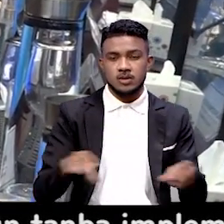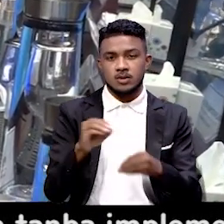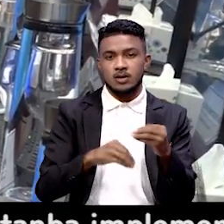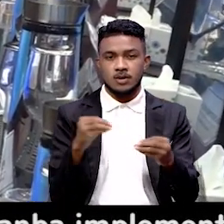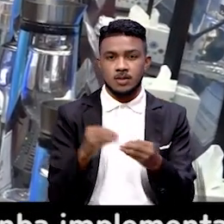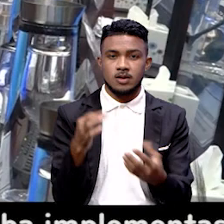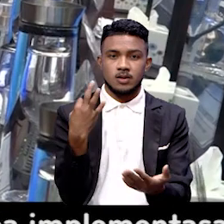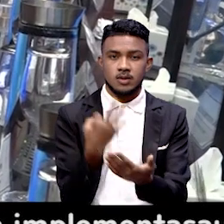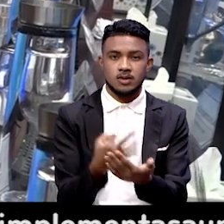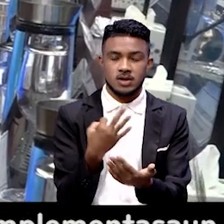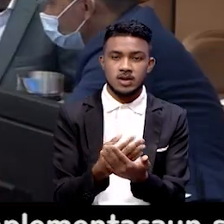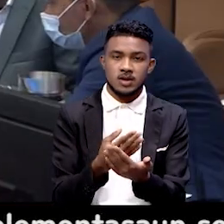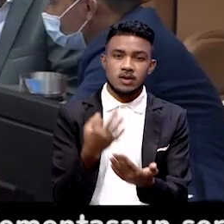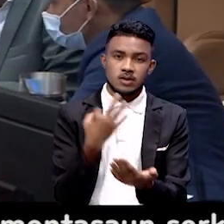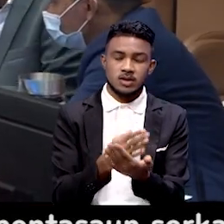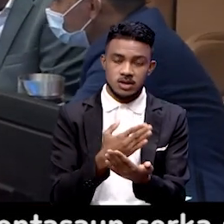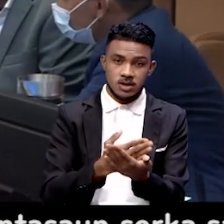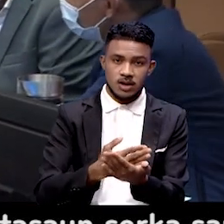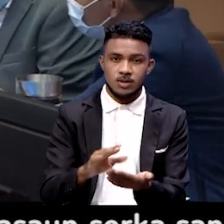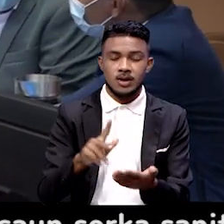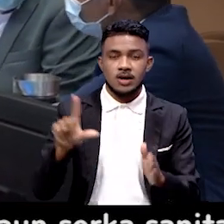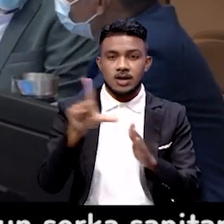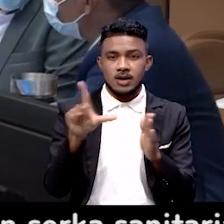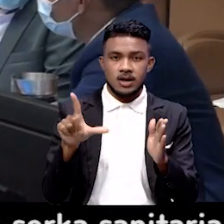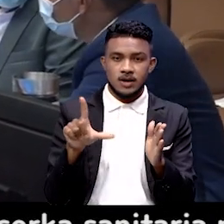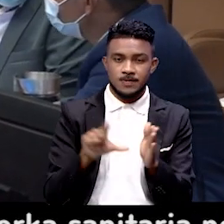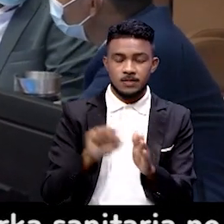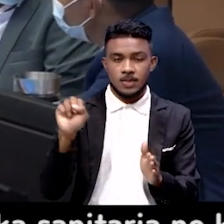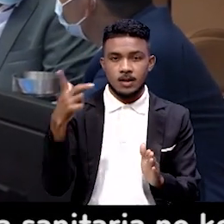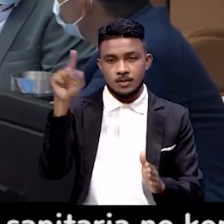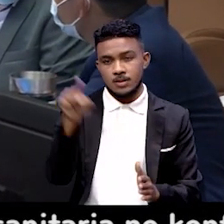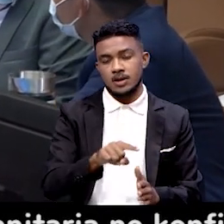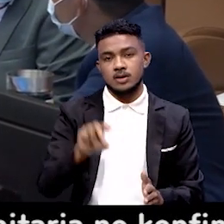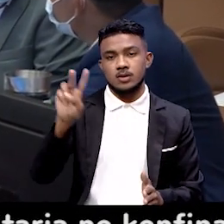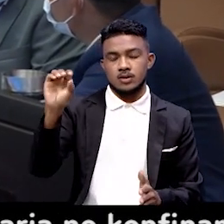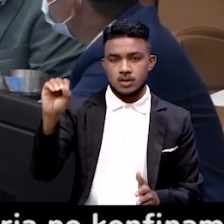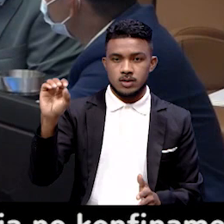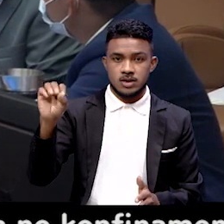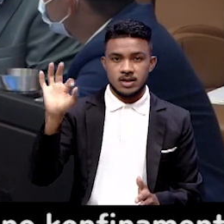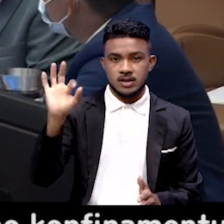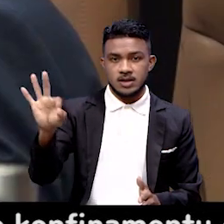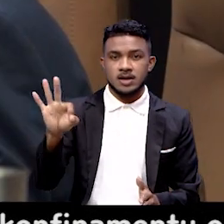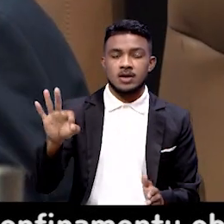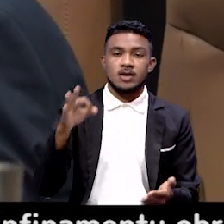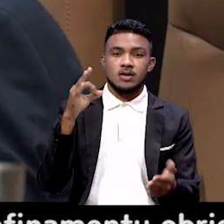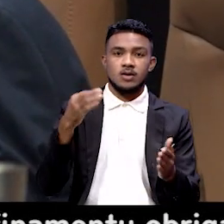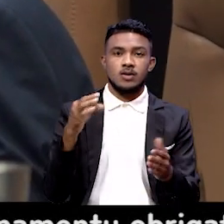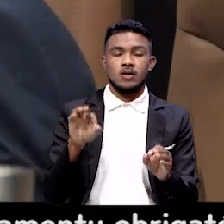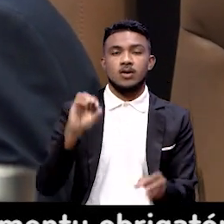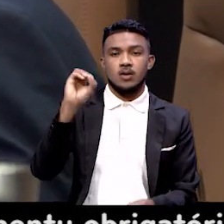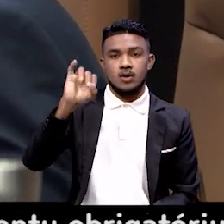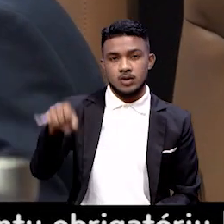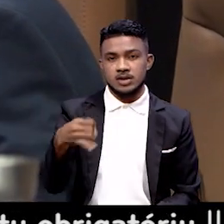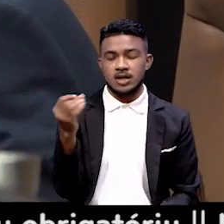Alteração substancial da lei número sanulo recentolo para Rihun Ruasia inclui definição perímetro OZ, também a clareza com